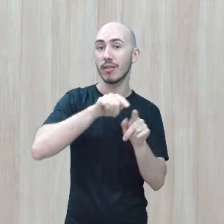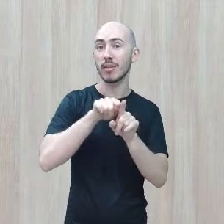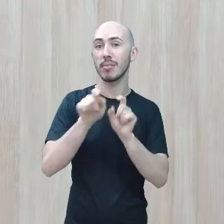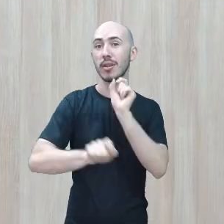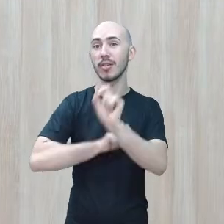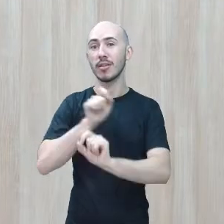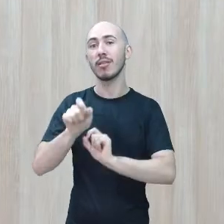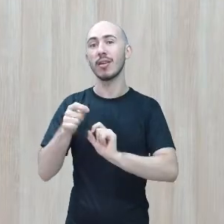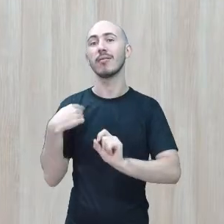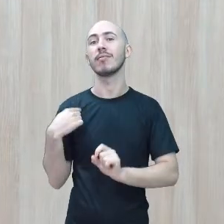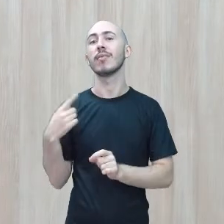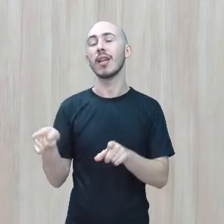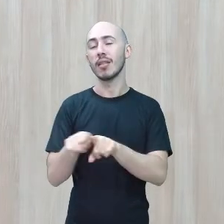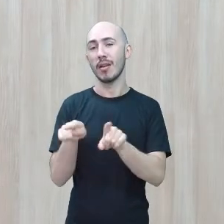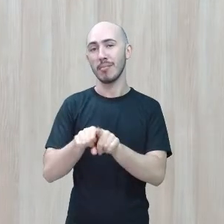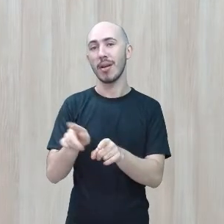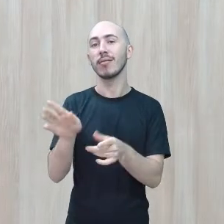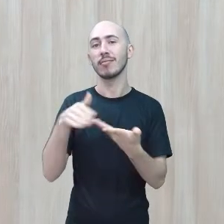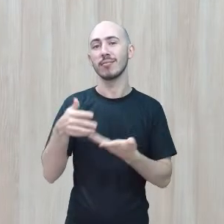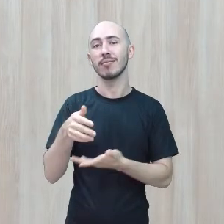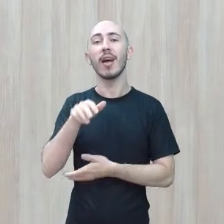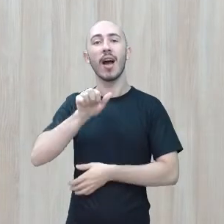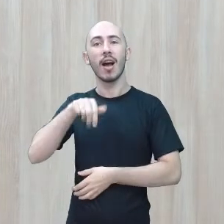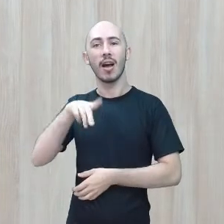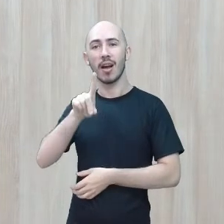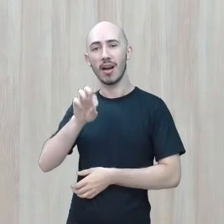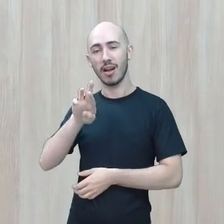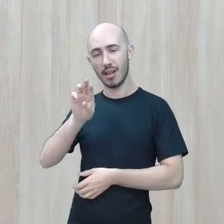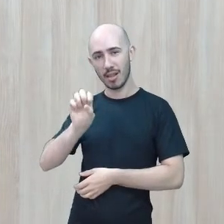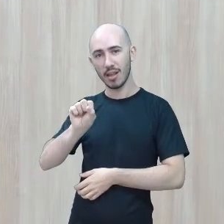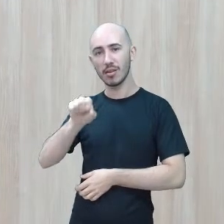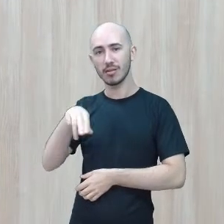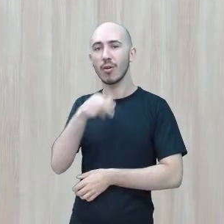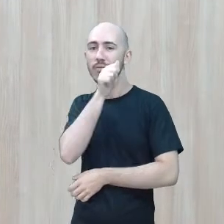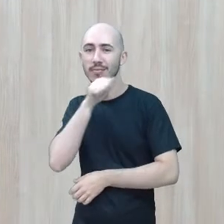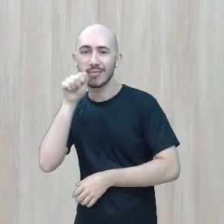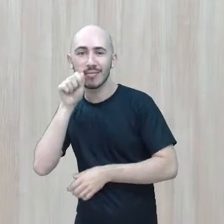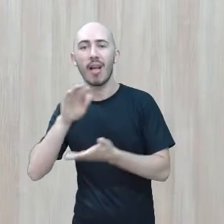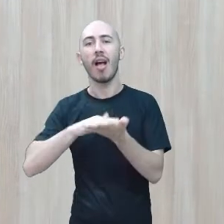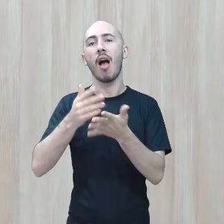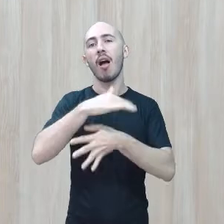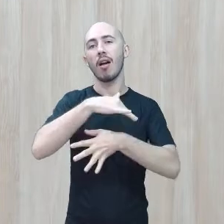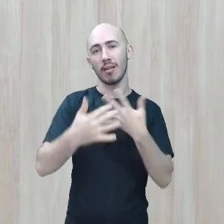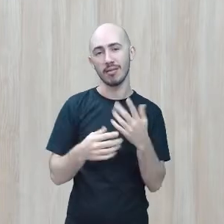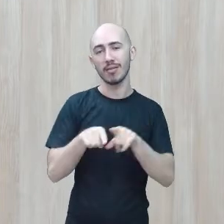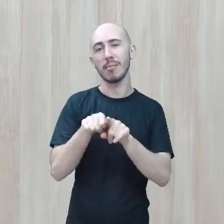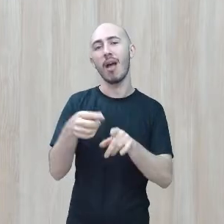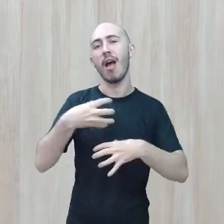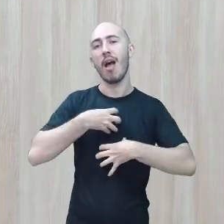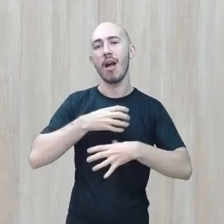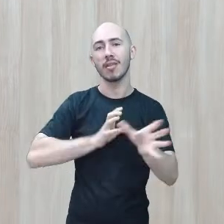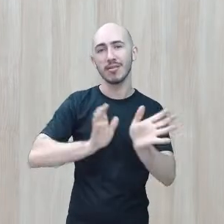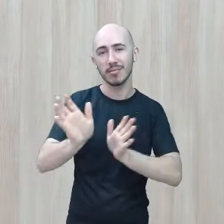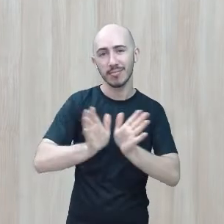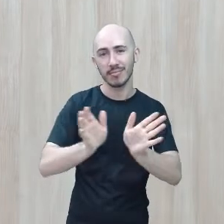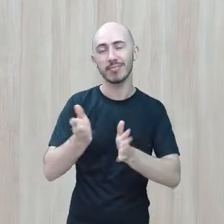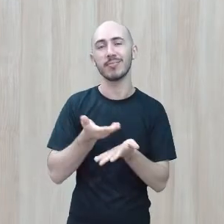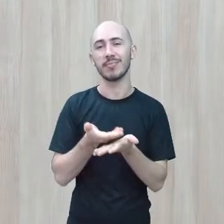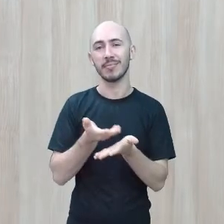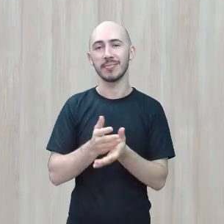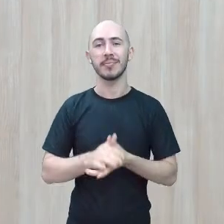também que temos aqui Anderson, né, deixando nossa aula mais acessível, né, que também faz parte dessa grande equipe.